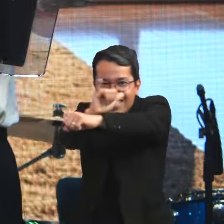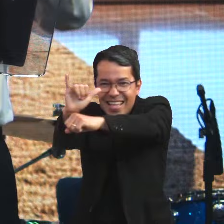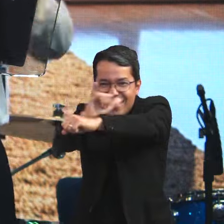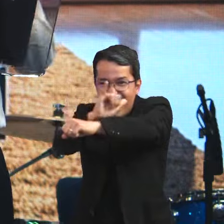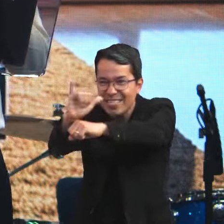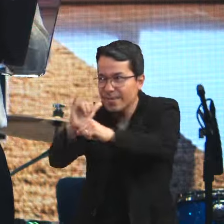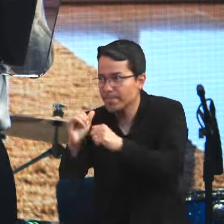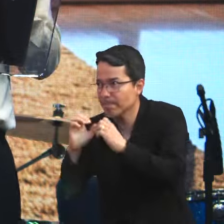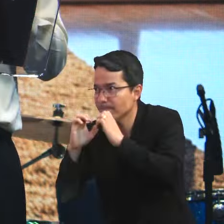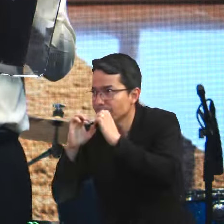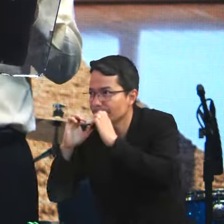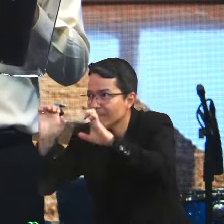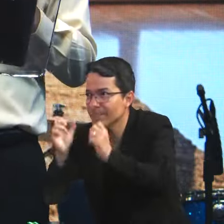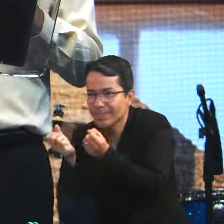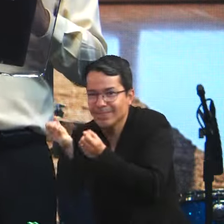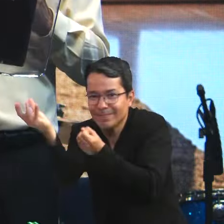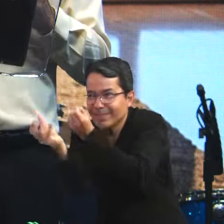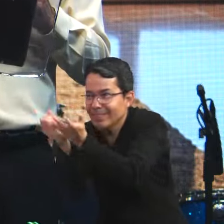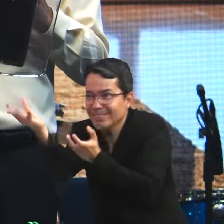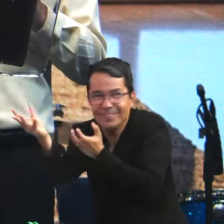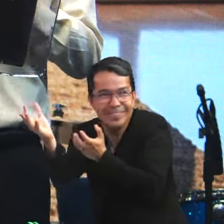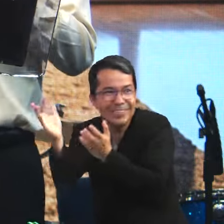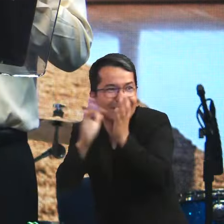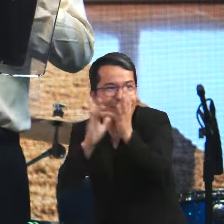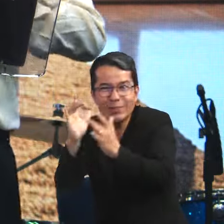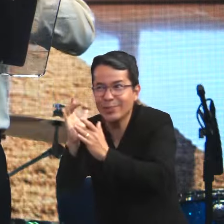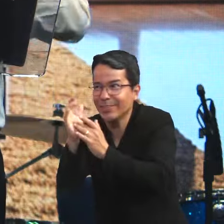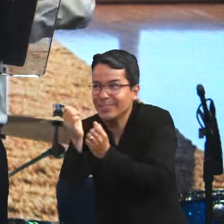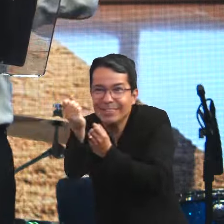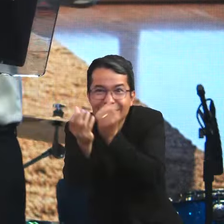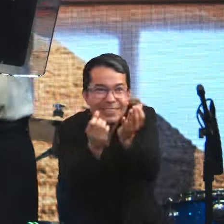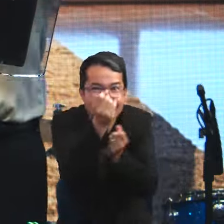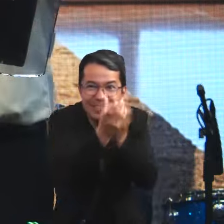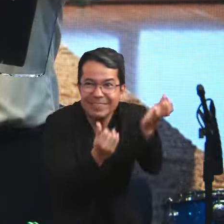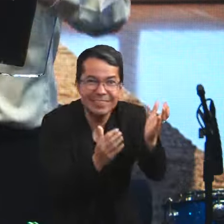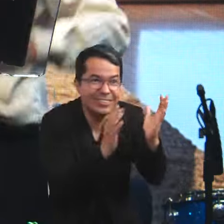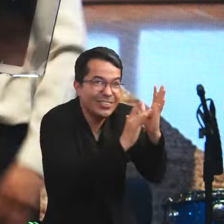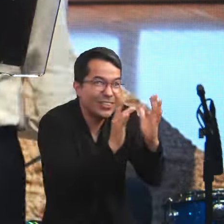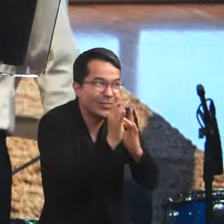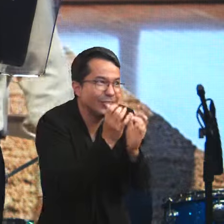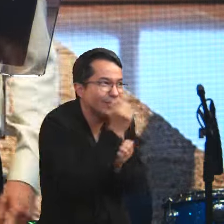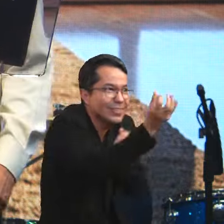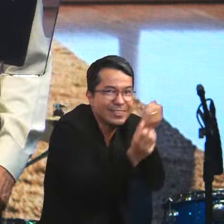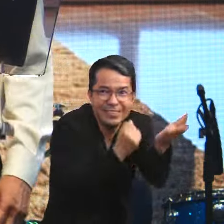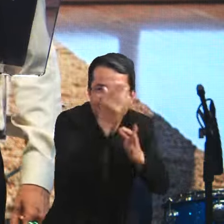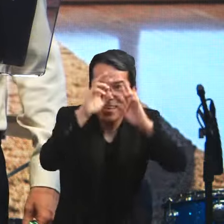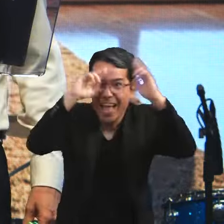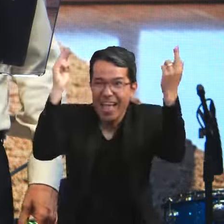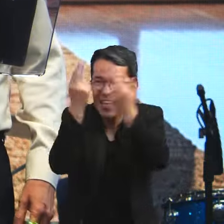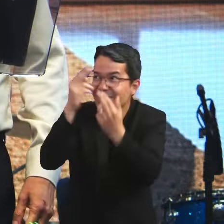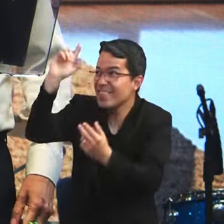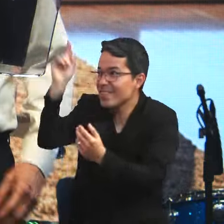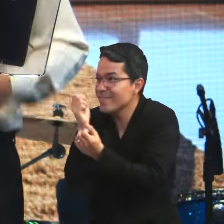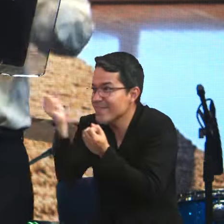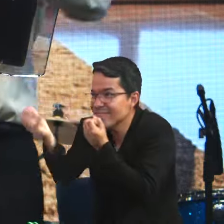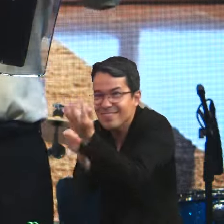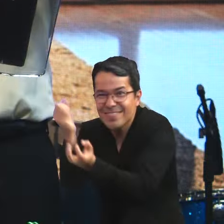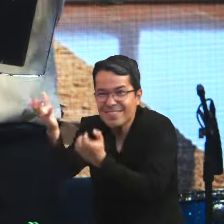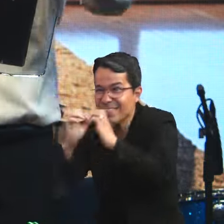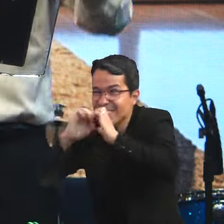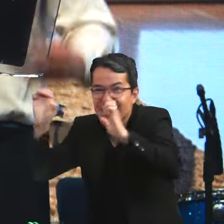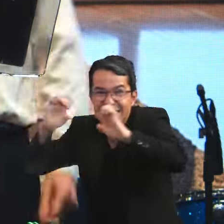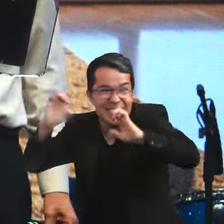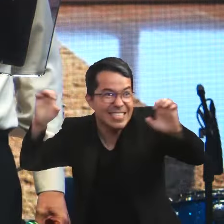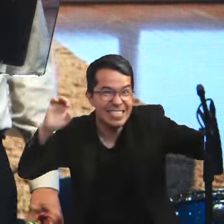para poder compartir Evel poder vamos a propiciar oportunidades as oportunidades